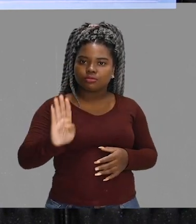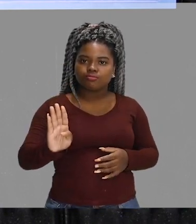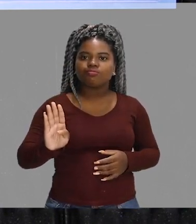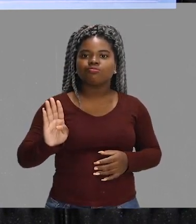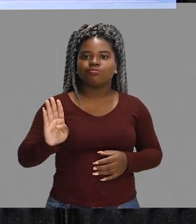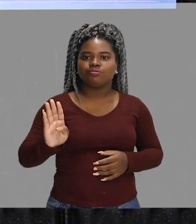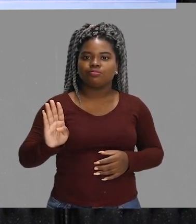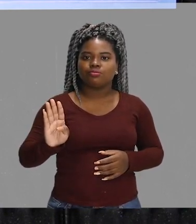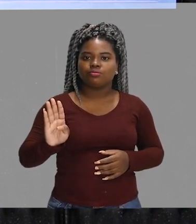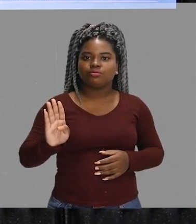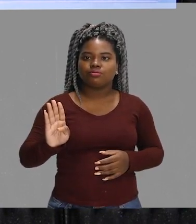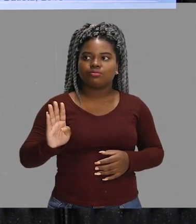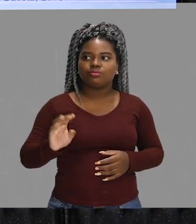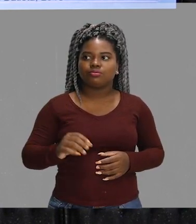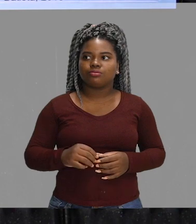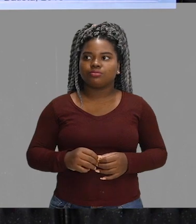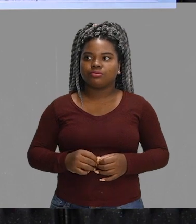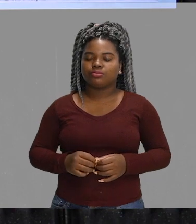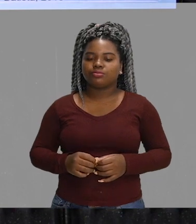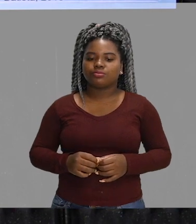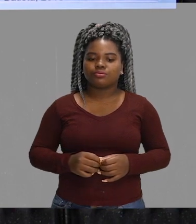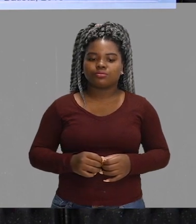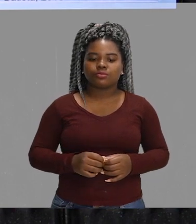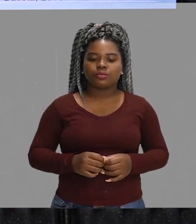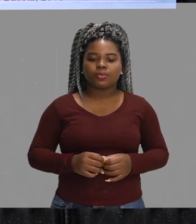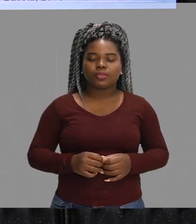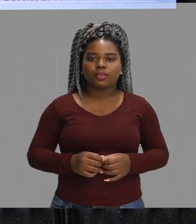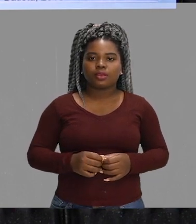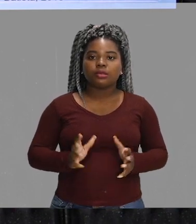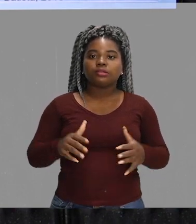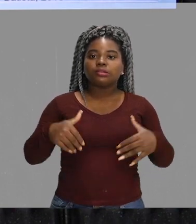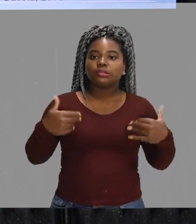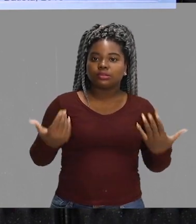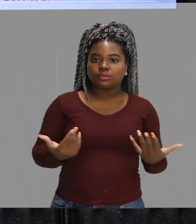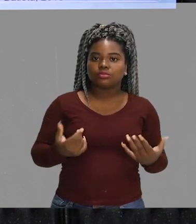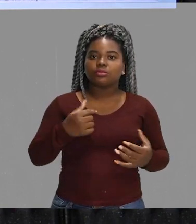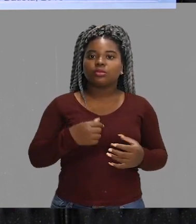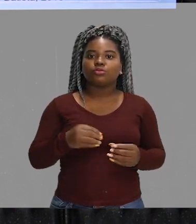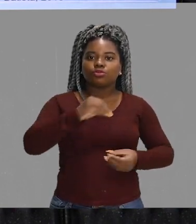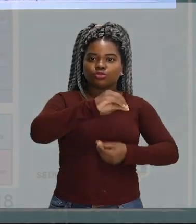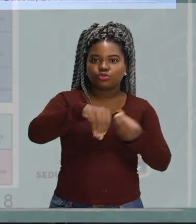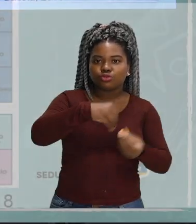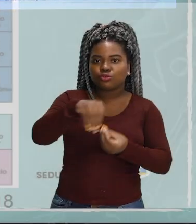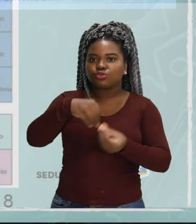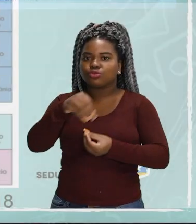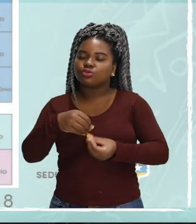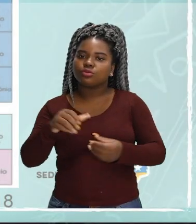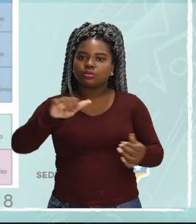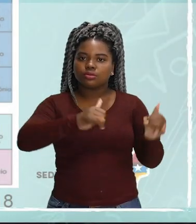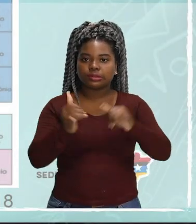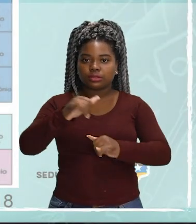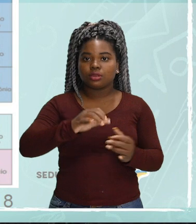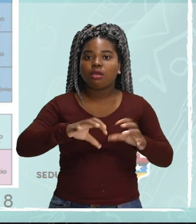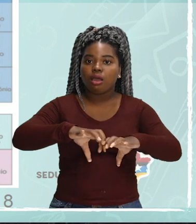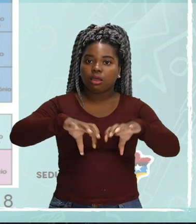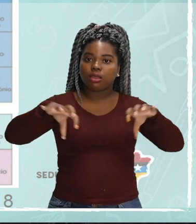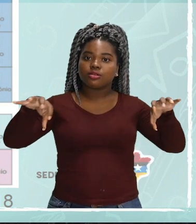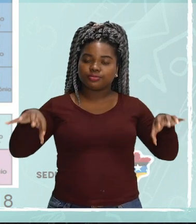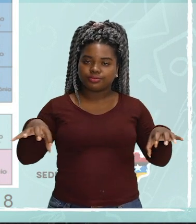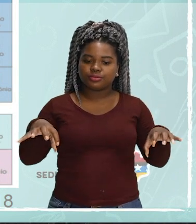1A. Terminou, vamos lembrar aqui, terminou em S ou P, o elemento pertence à família